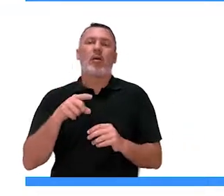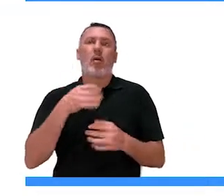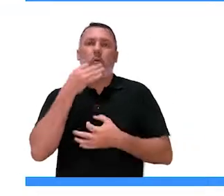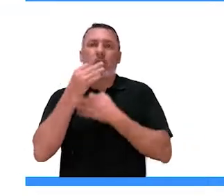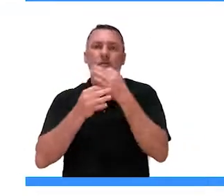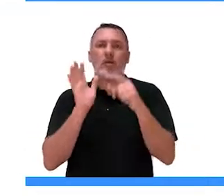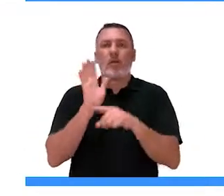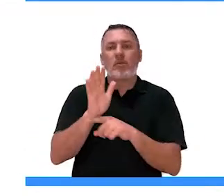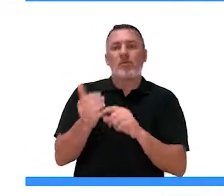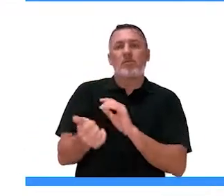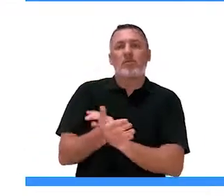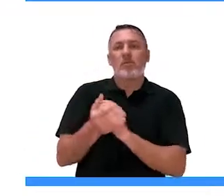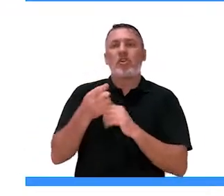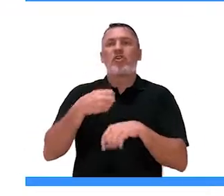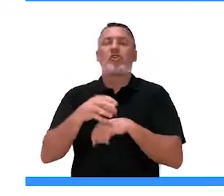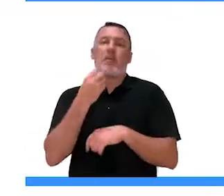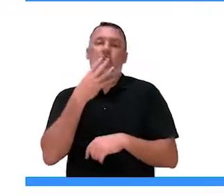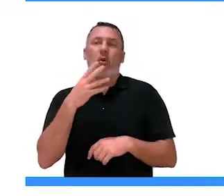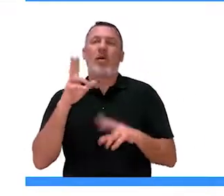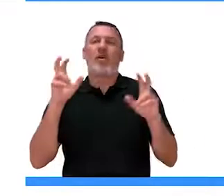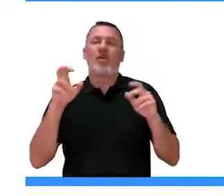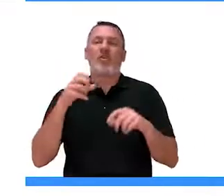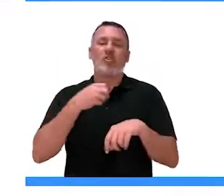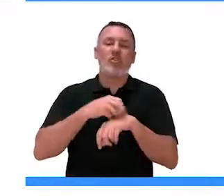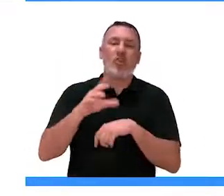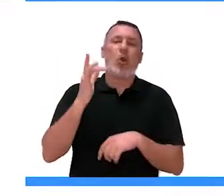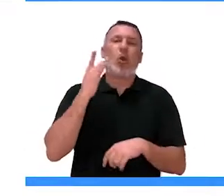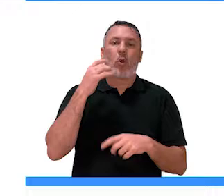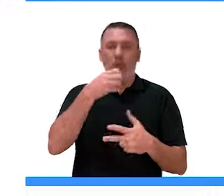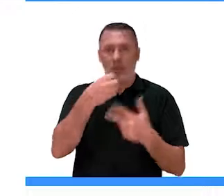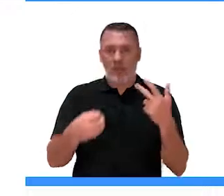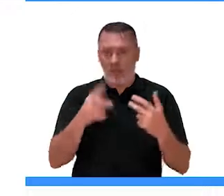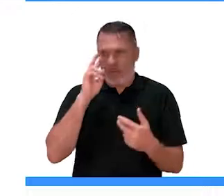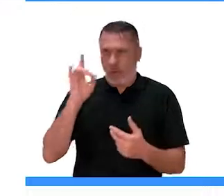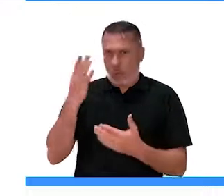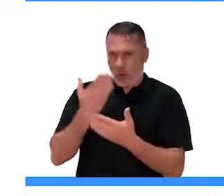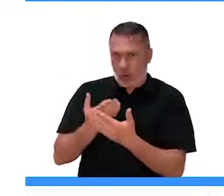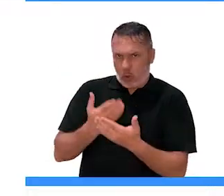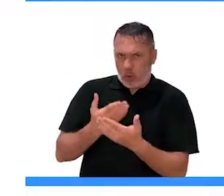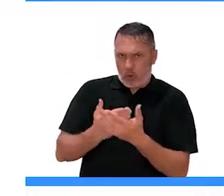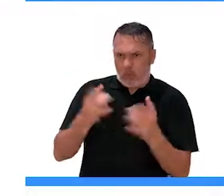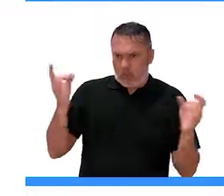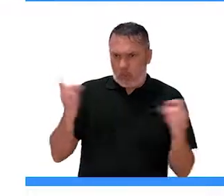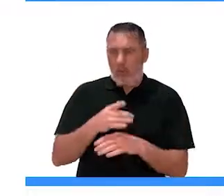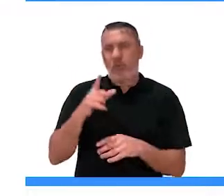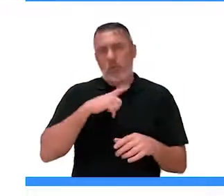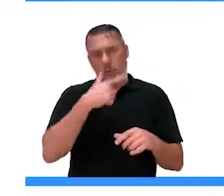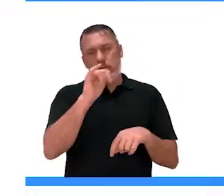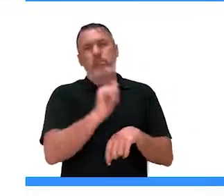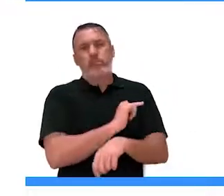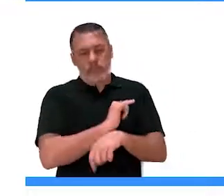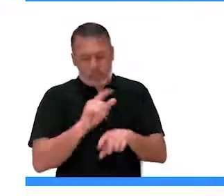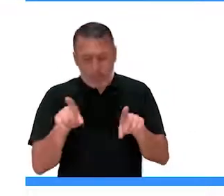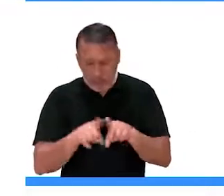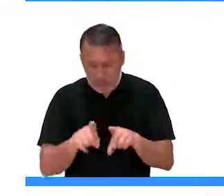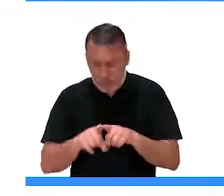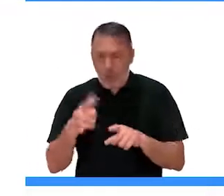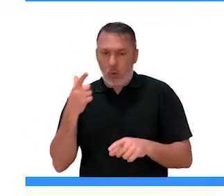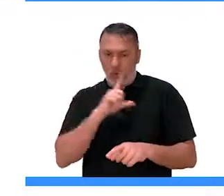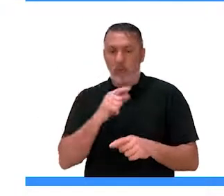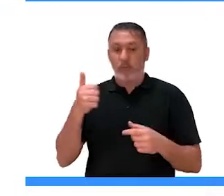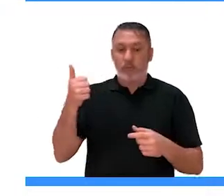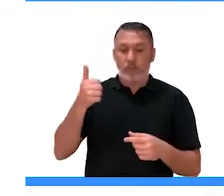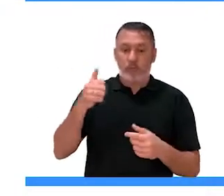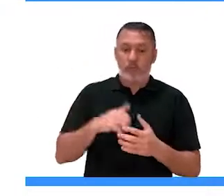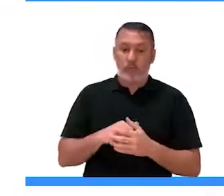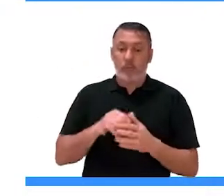de ouro do Enem. O que a gente precisa saber para se dar bem na prova? Será que é só estudar? Não, existem outras estratégias para a gente se dar